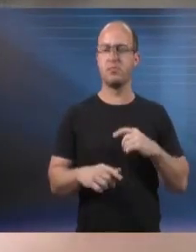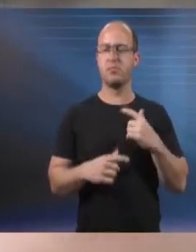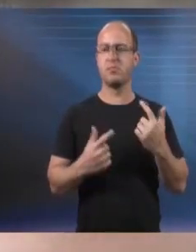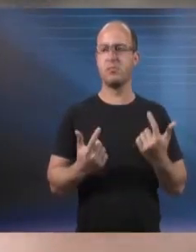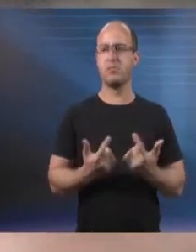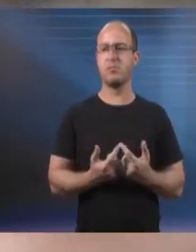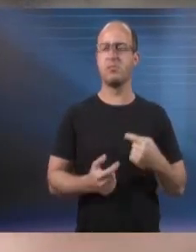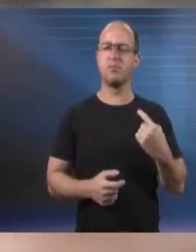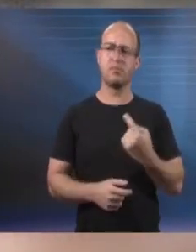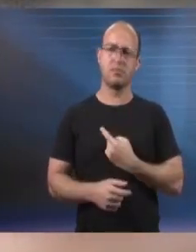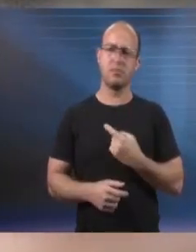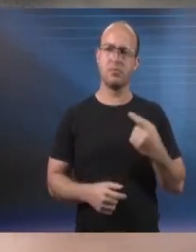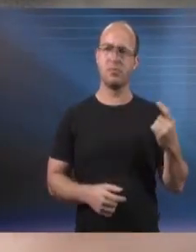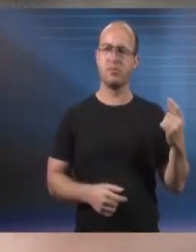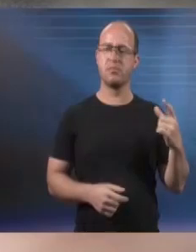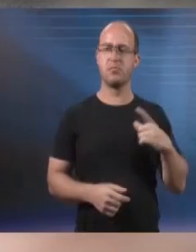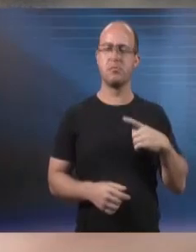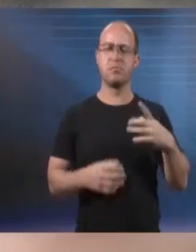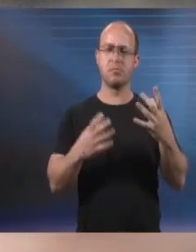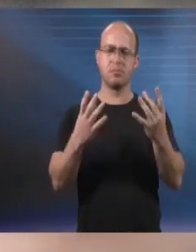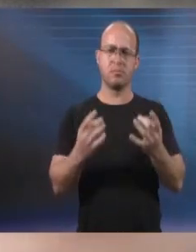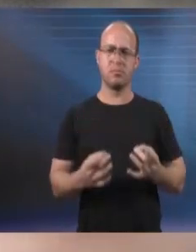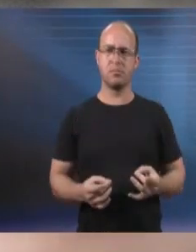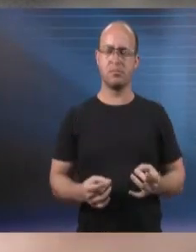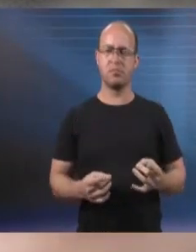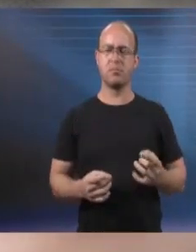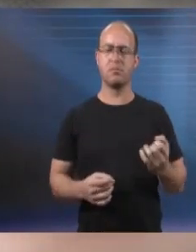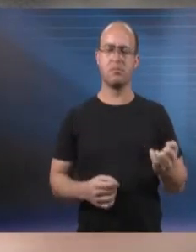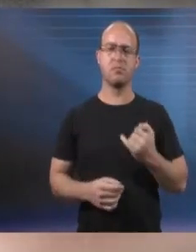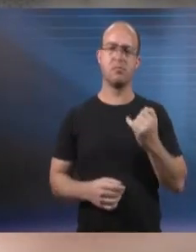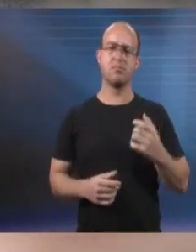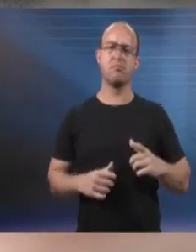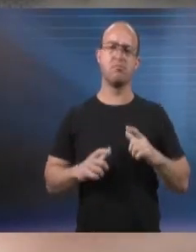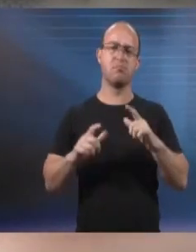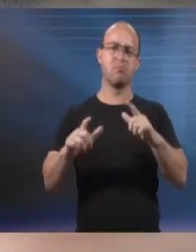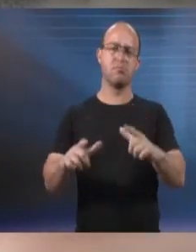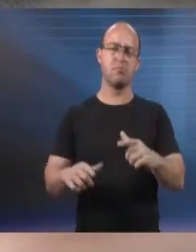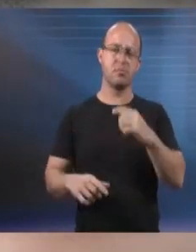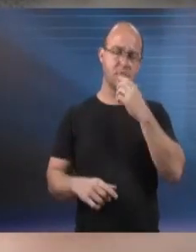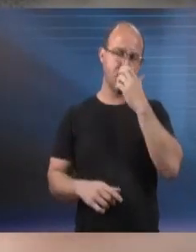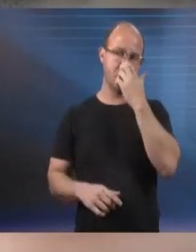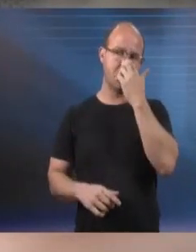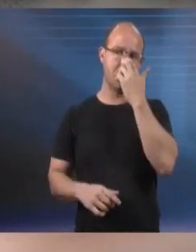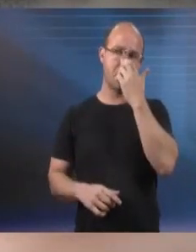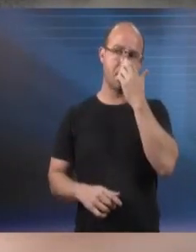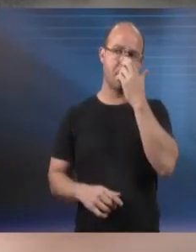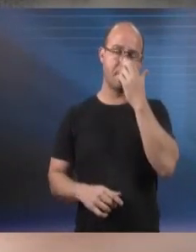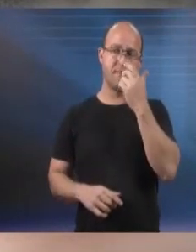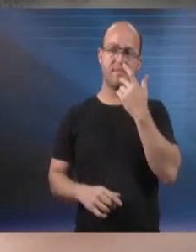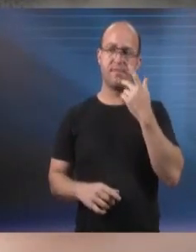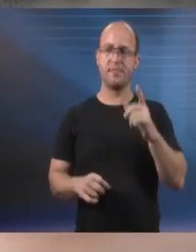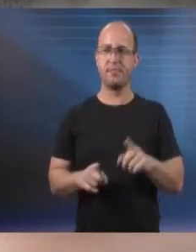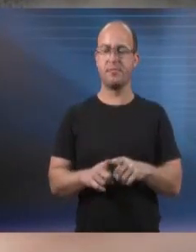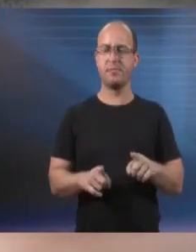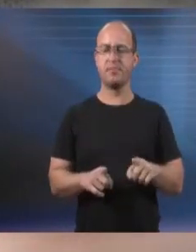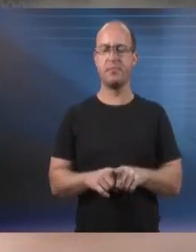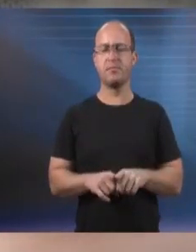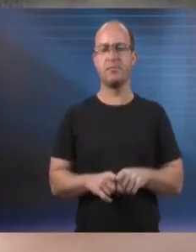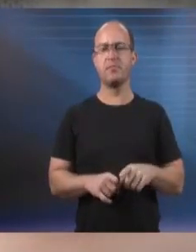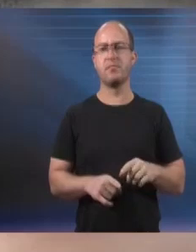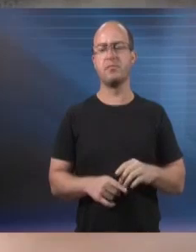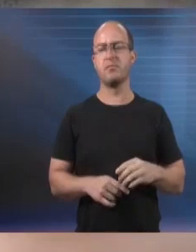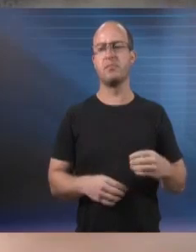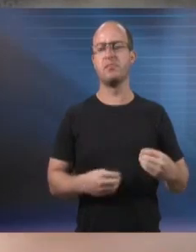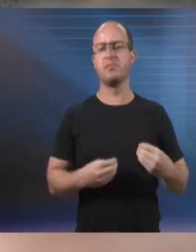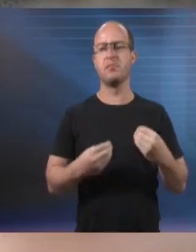breve nós teremos aí mais detalhes dessa importante entrega. E também falar, né, da entrega que nós queremos